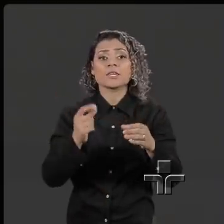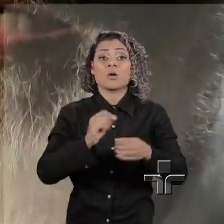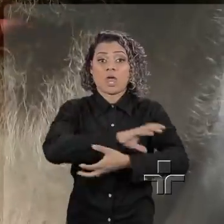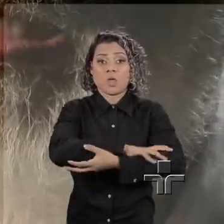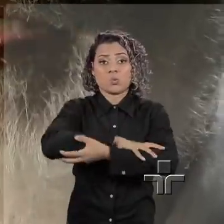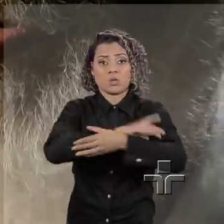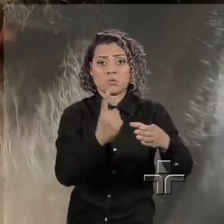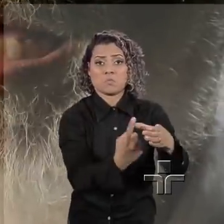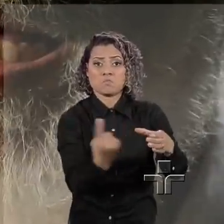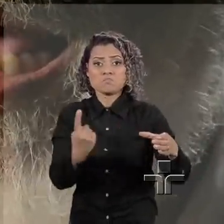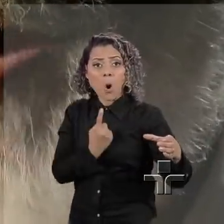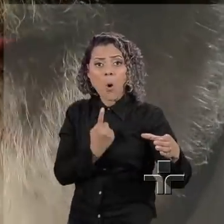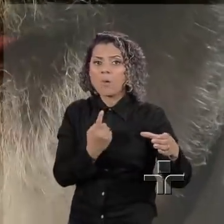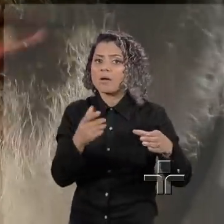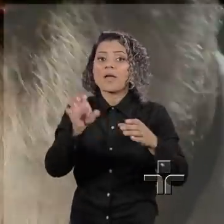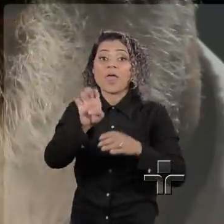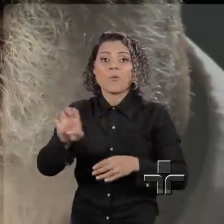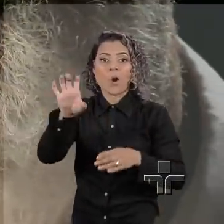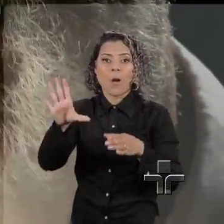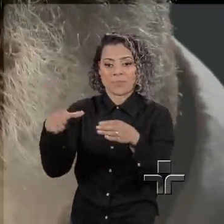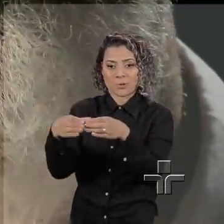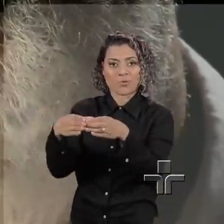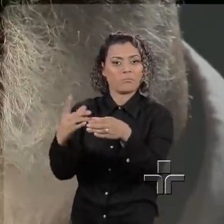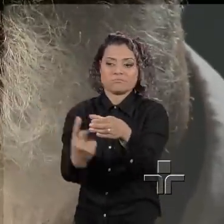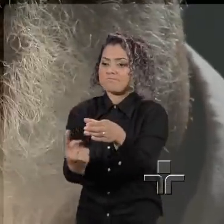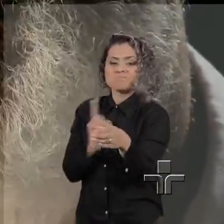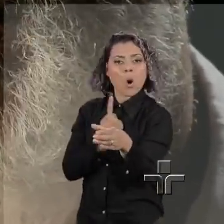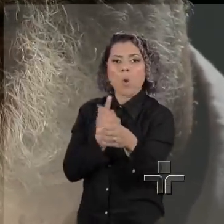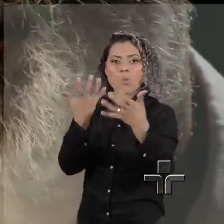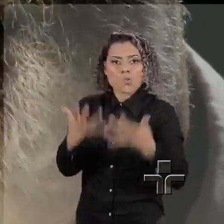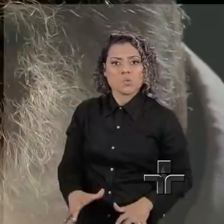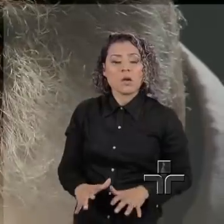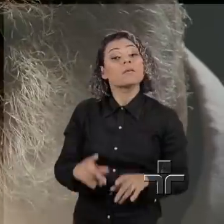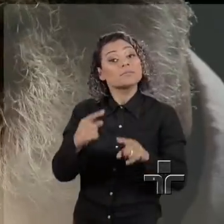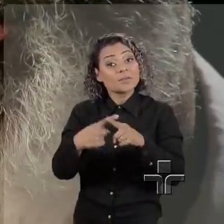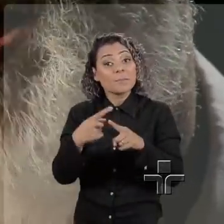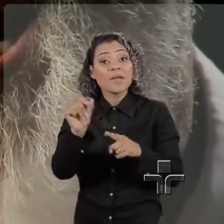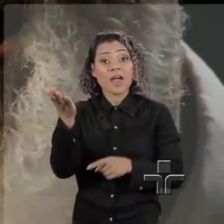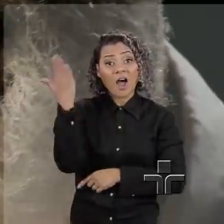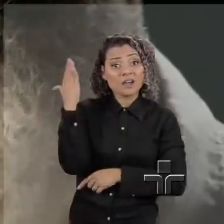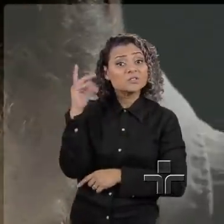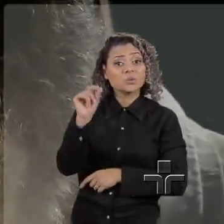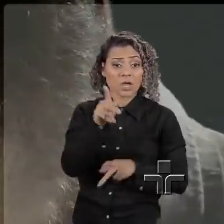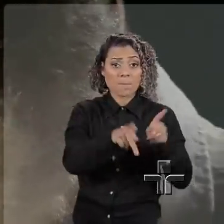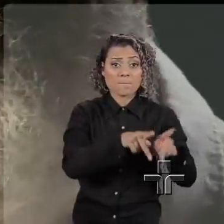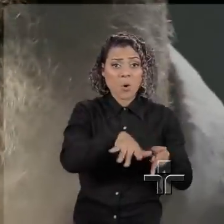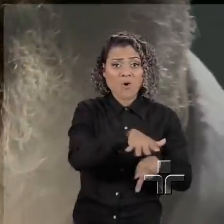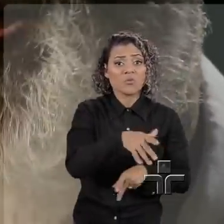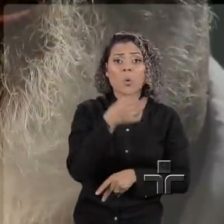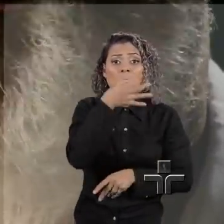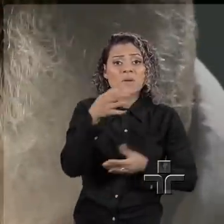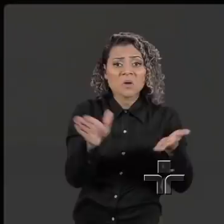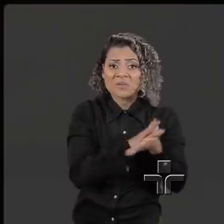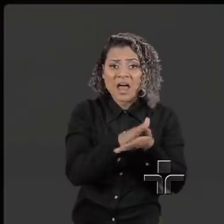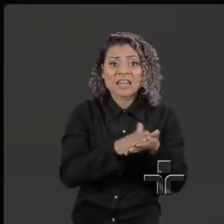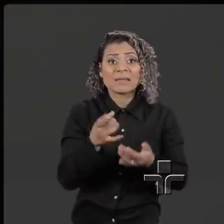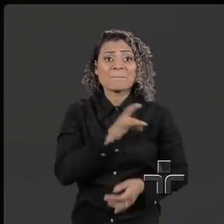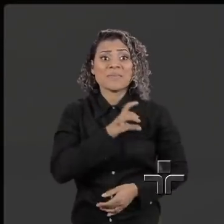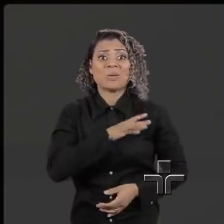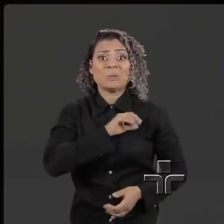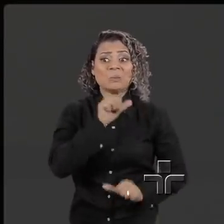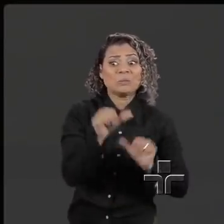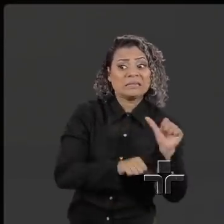Europa, da Comunidade Europeia, é um populismo que fala de pessoas que antes eram silenciosas, que têm medo de transformação, medo